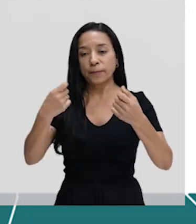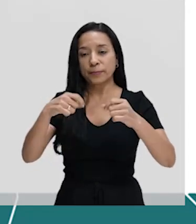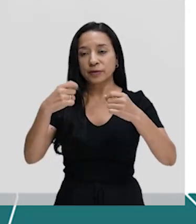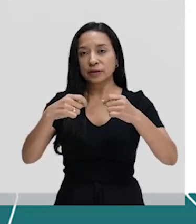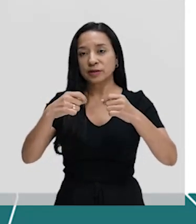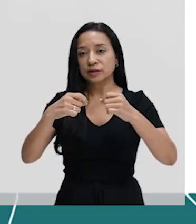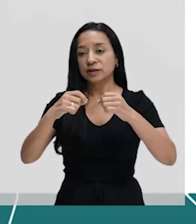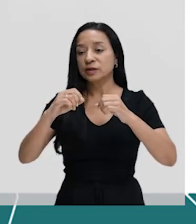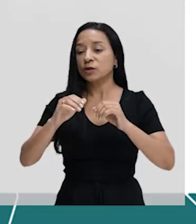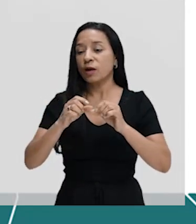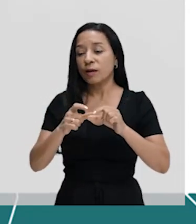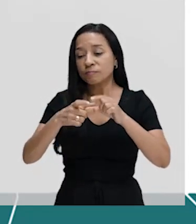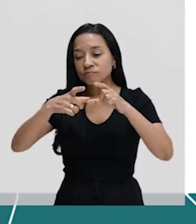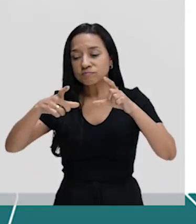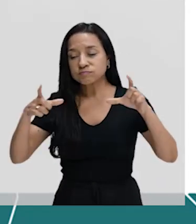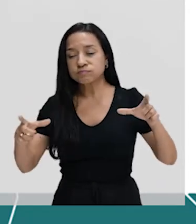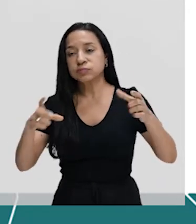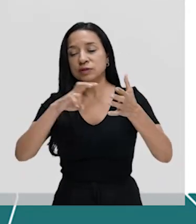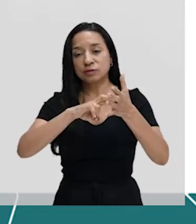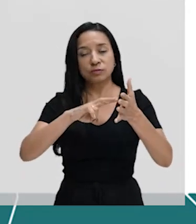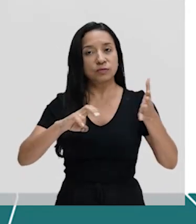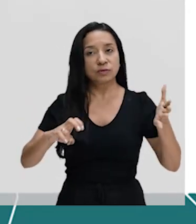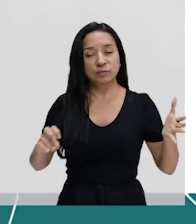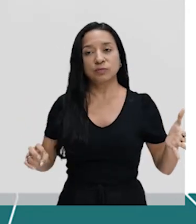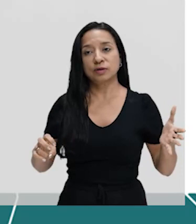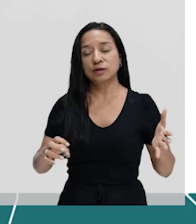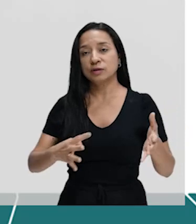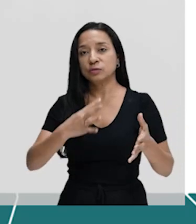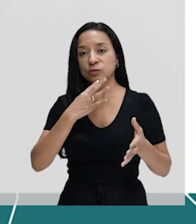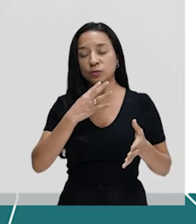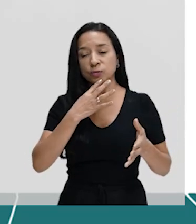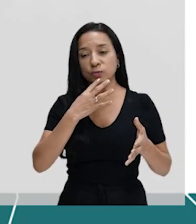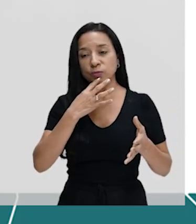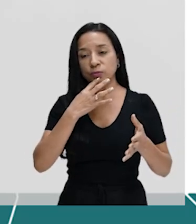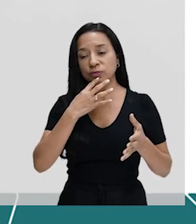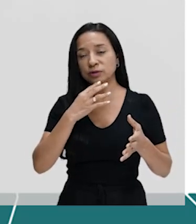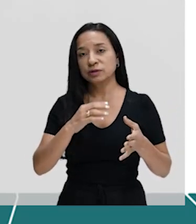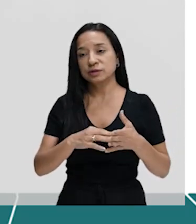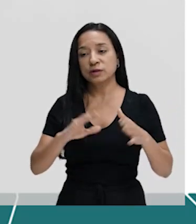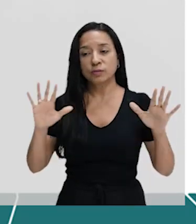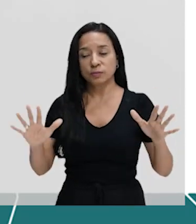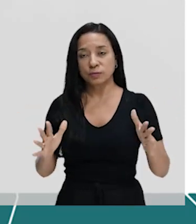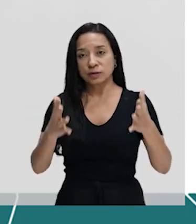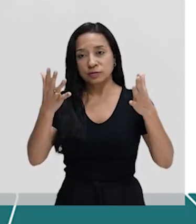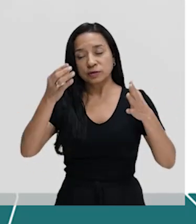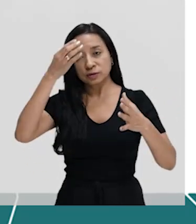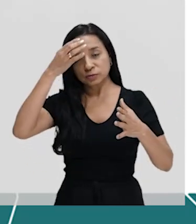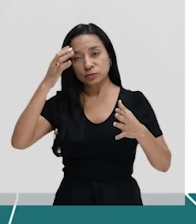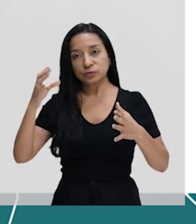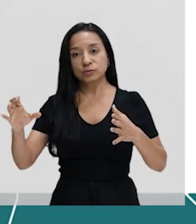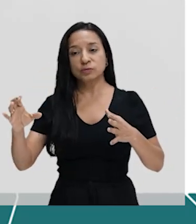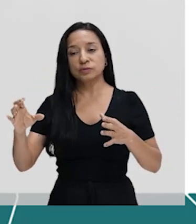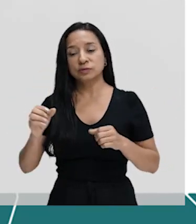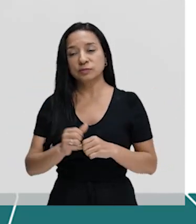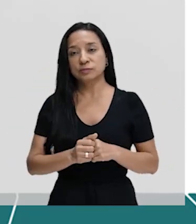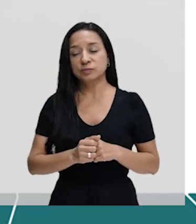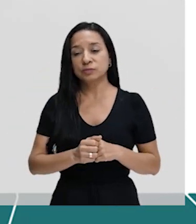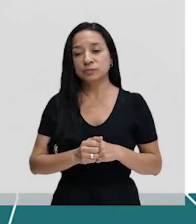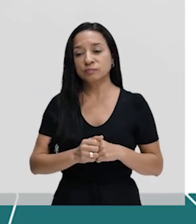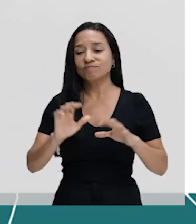vocabulário de vocês cada vez mais e conhecer sobre essas manifestações culturais,